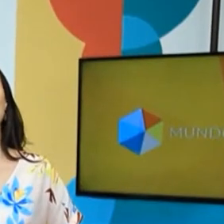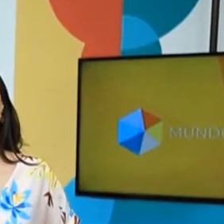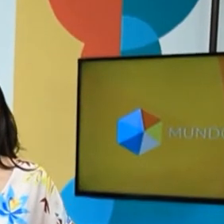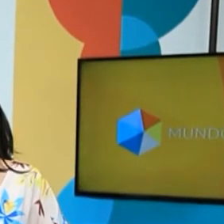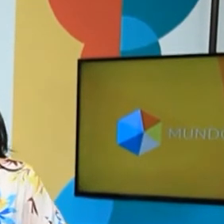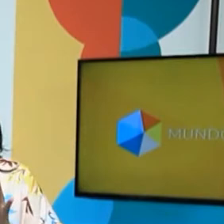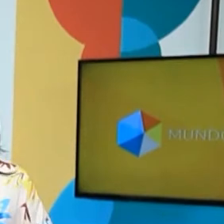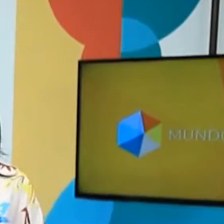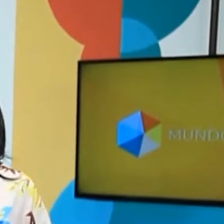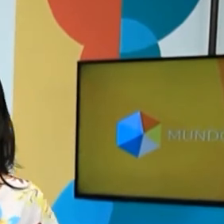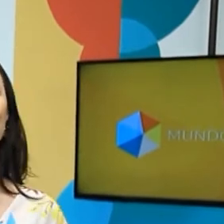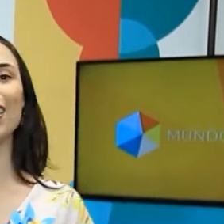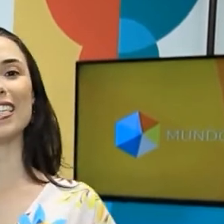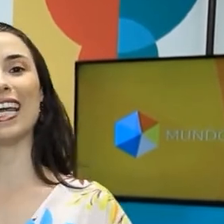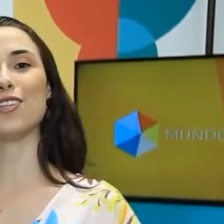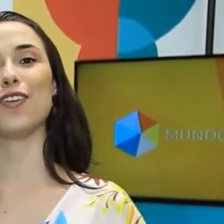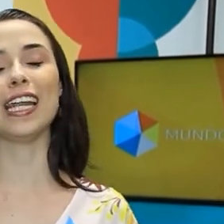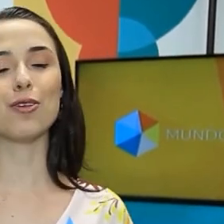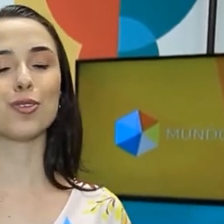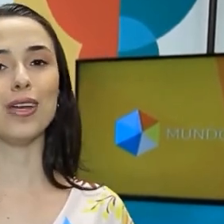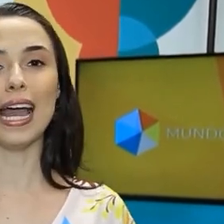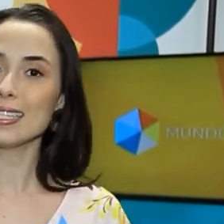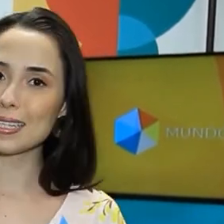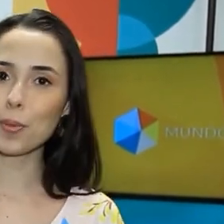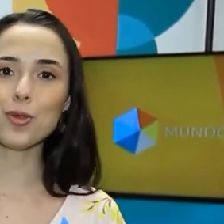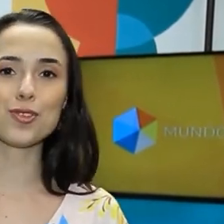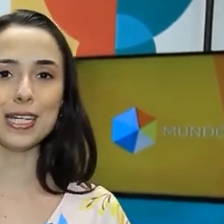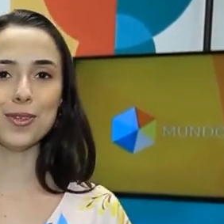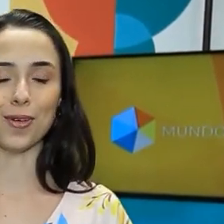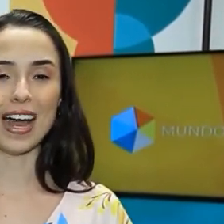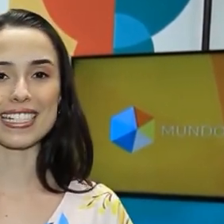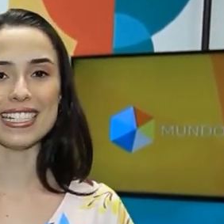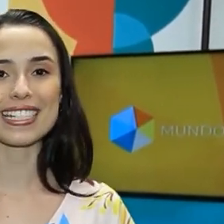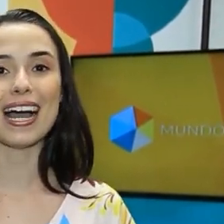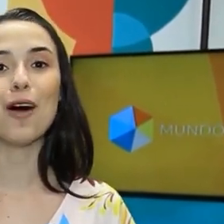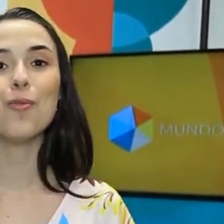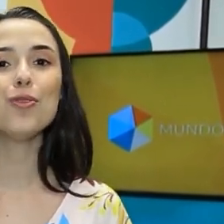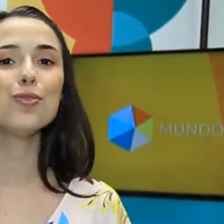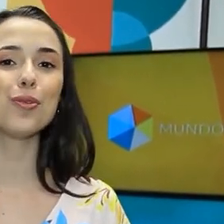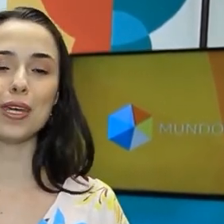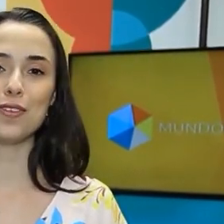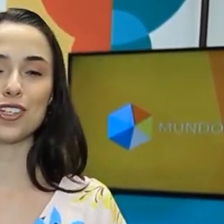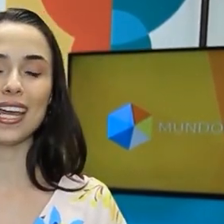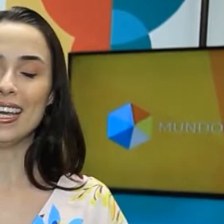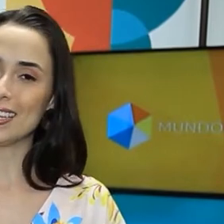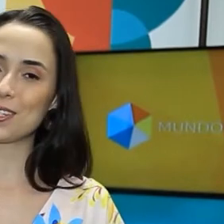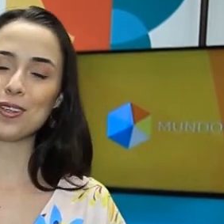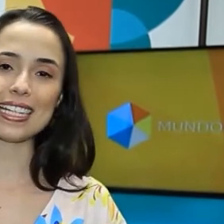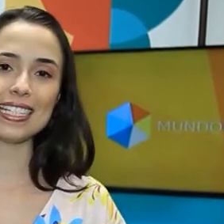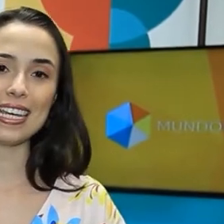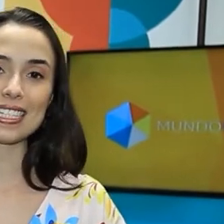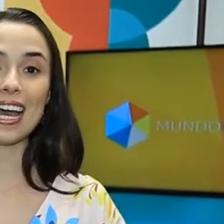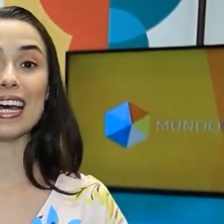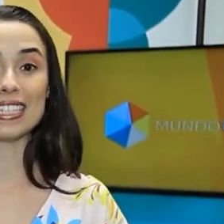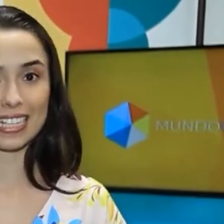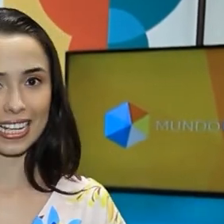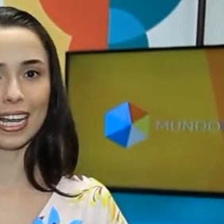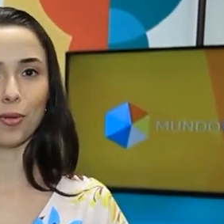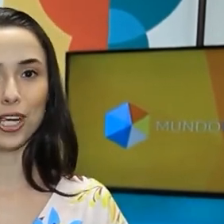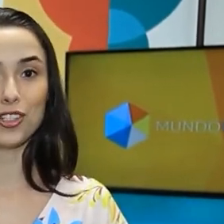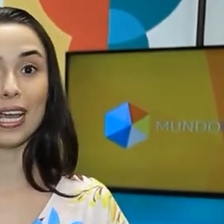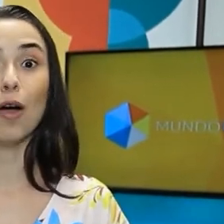Fique por dentro de tudo que a Universidade Federal de Goiás está produzindo. Assista ao Mundo UFG, de segunda a sexta,